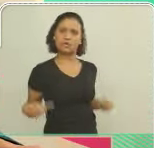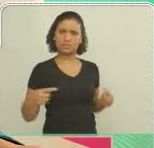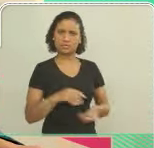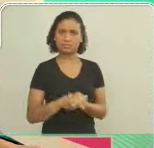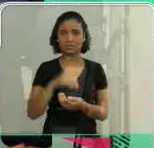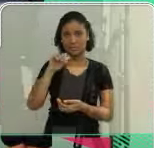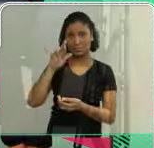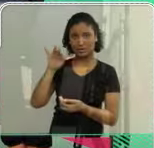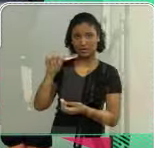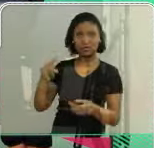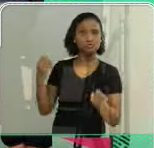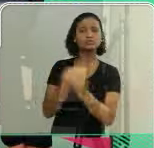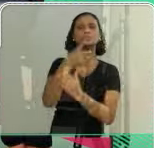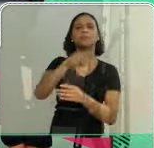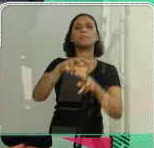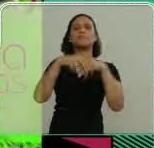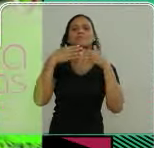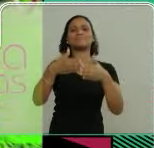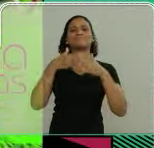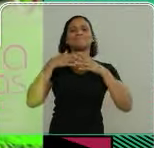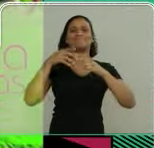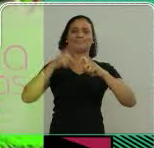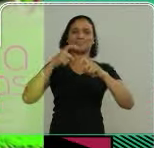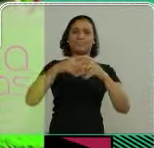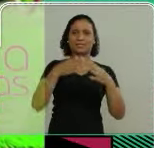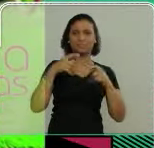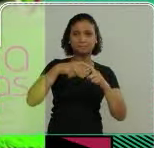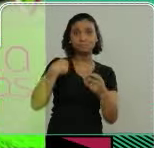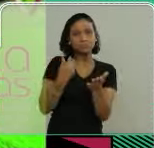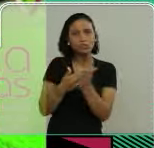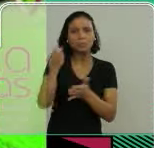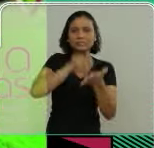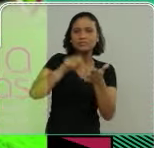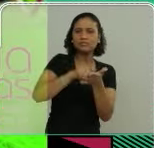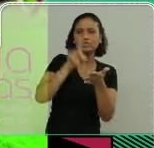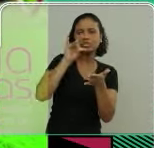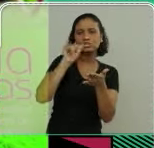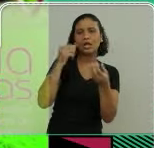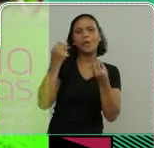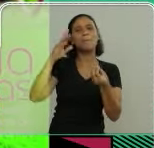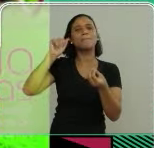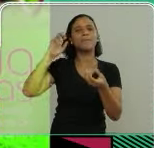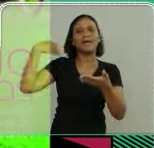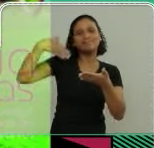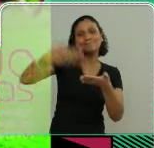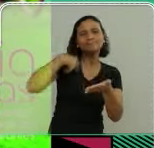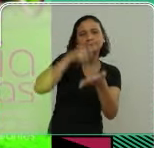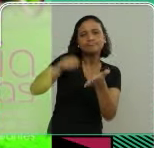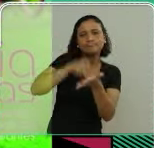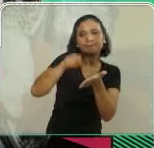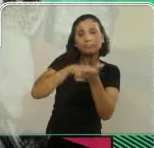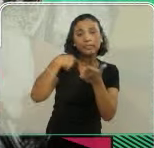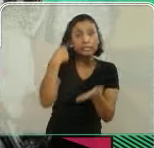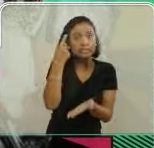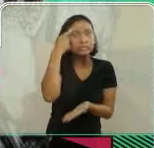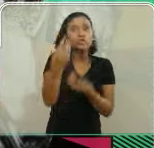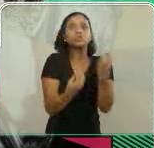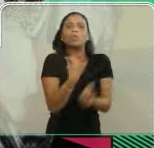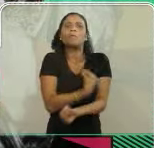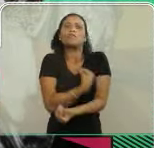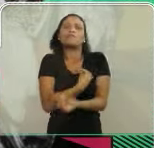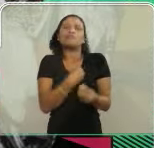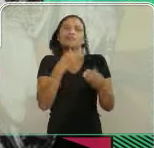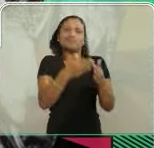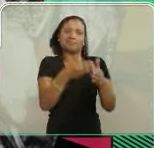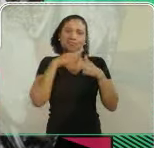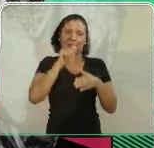de Rodas? O Maria de Rodas, ele surgiu na licença maternidade. Eu estava de licença maternidade. Eu começando a